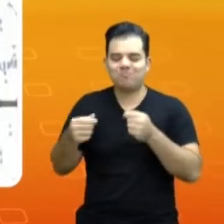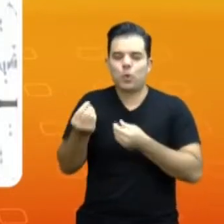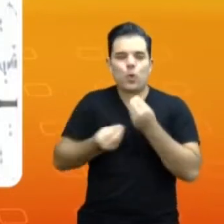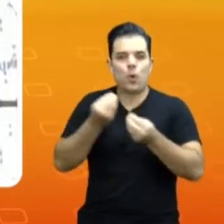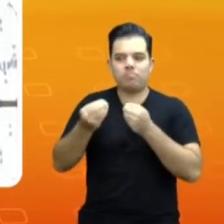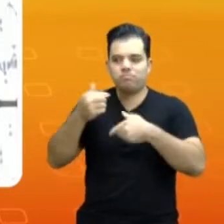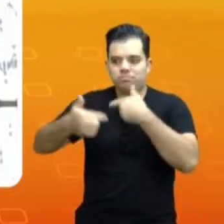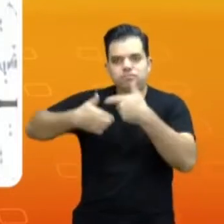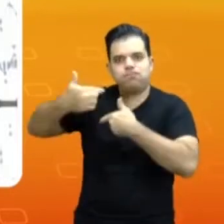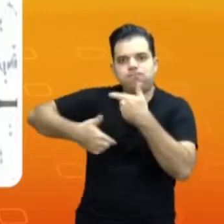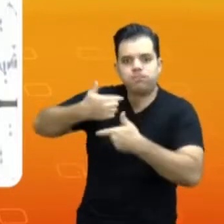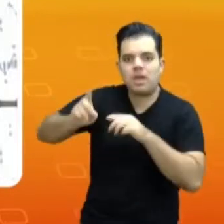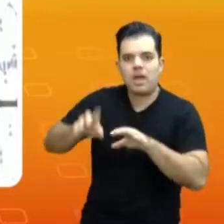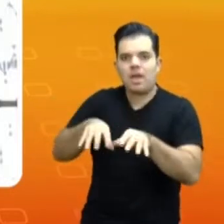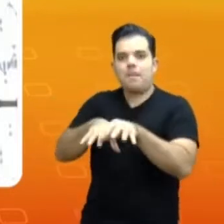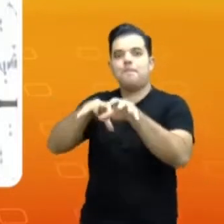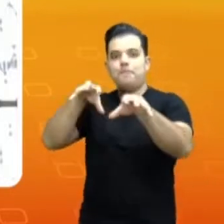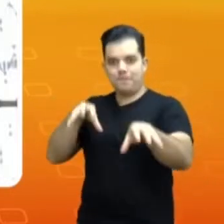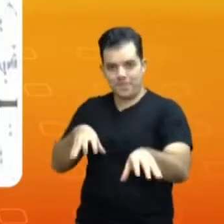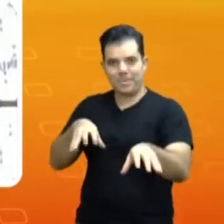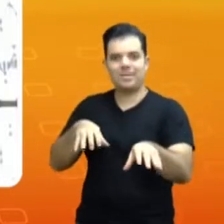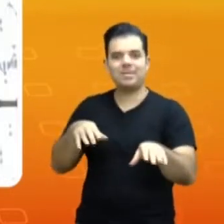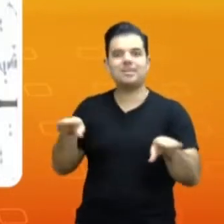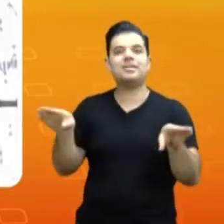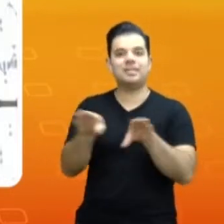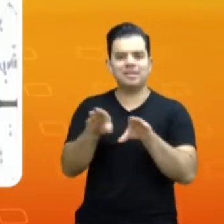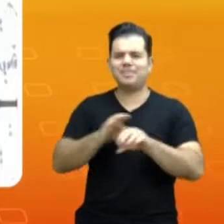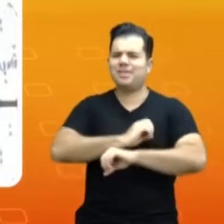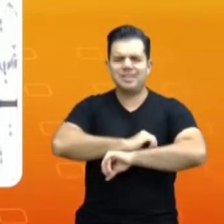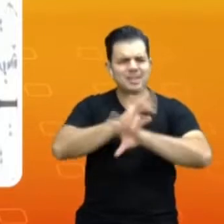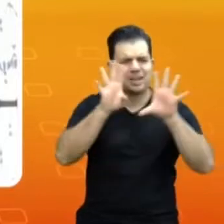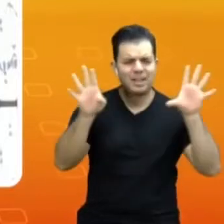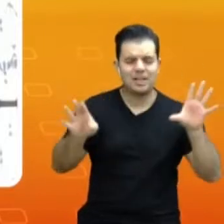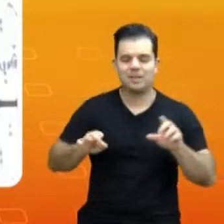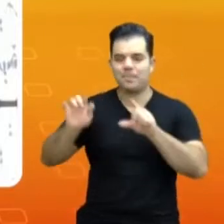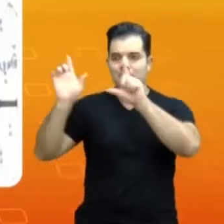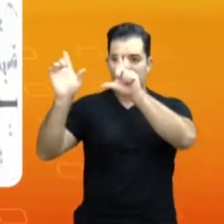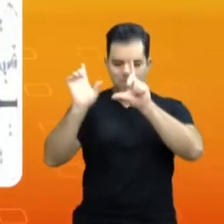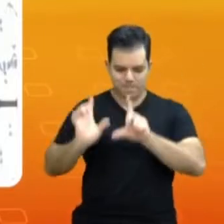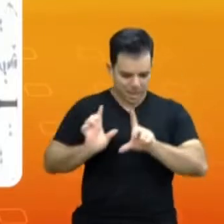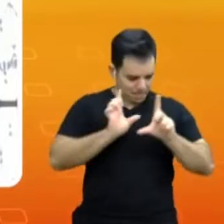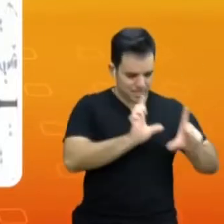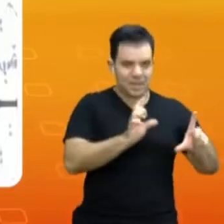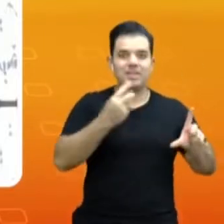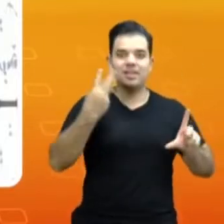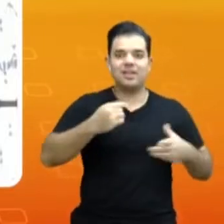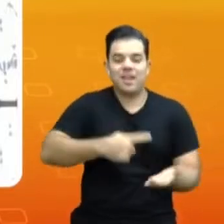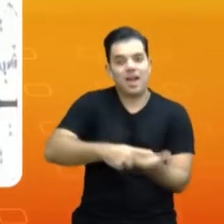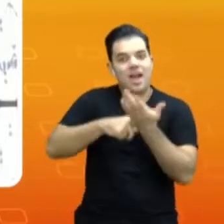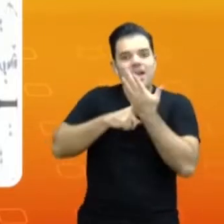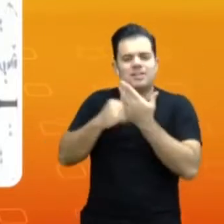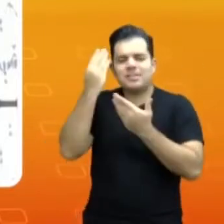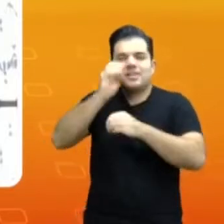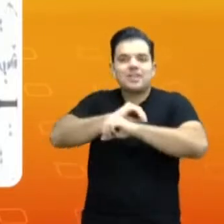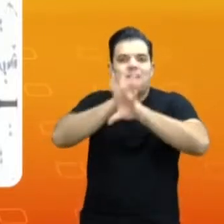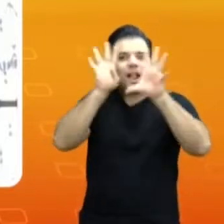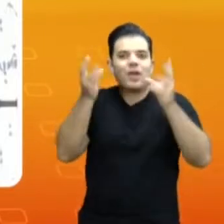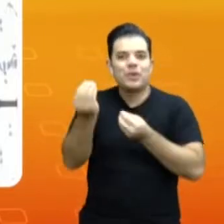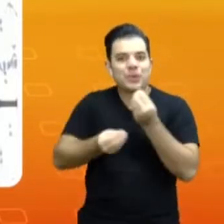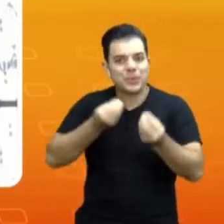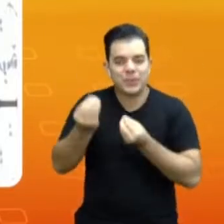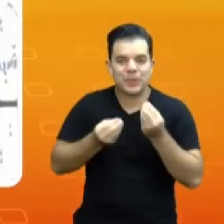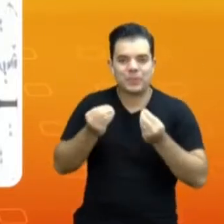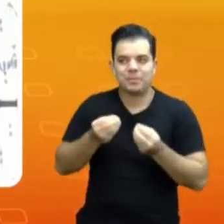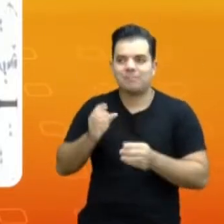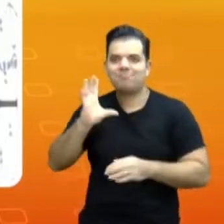que praticamente foi toda remota, né? E, claro, os nossos três palestrantes vão ajudar a gente a entender um pouco mais como é que foi esse